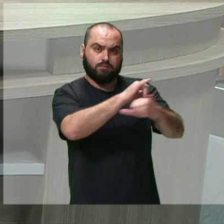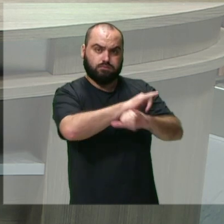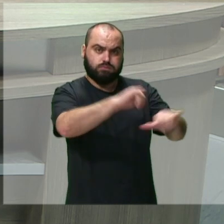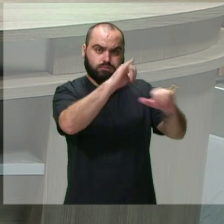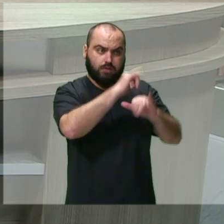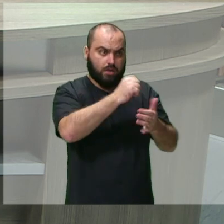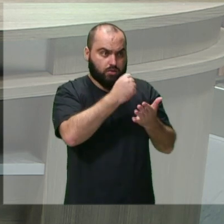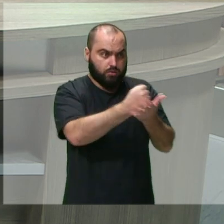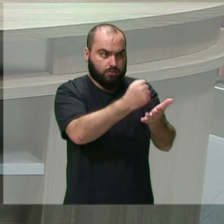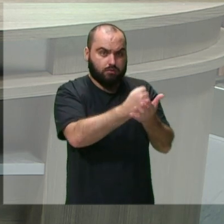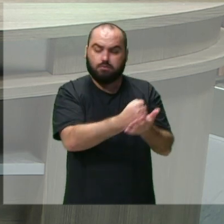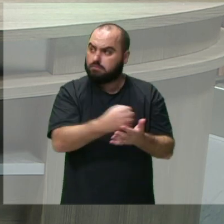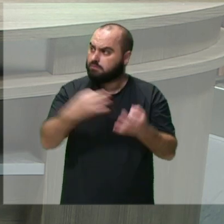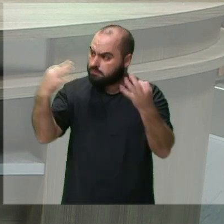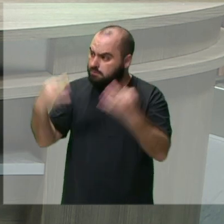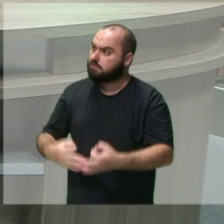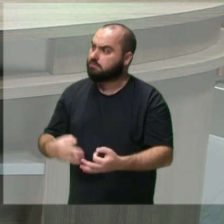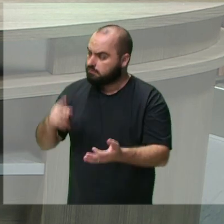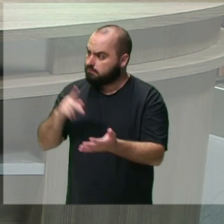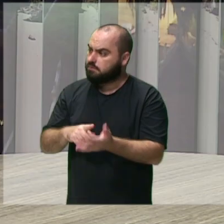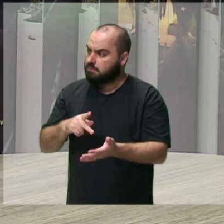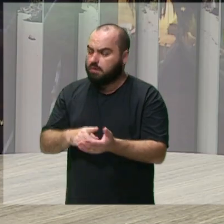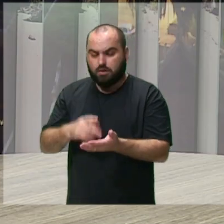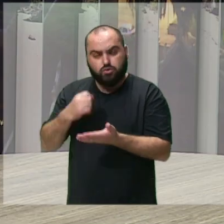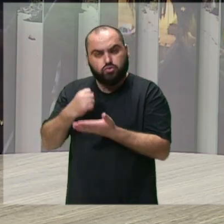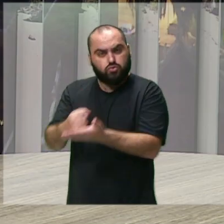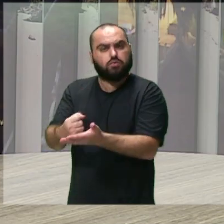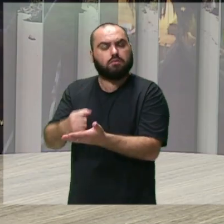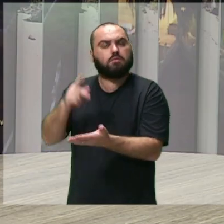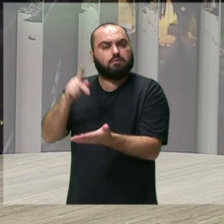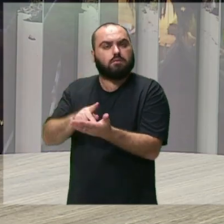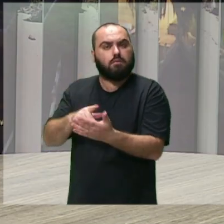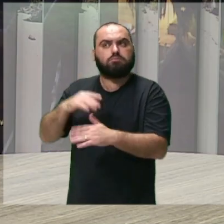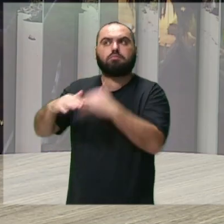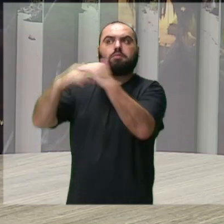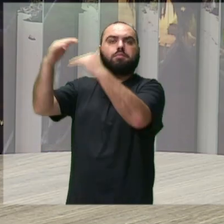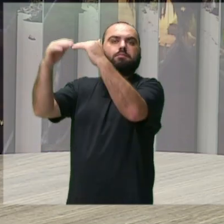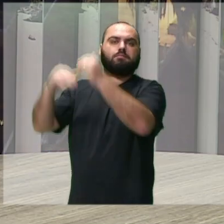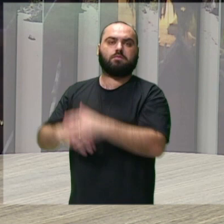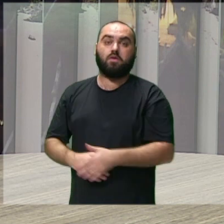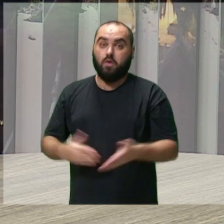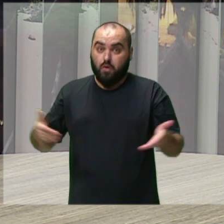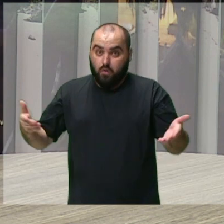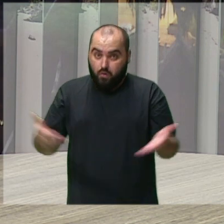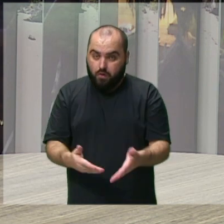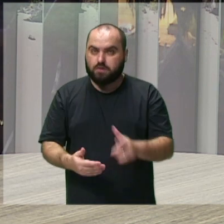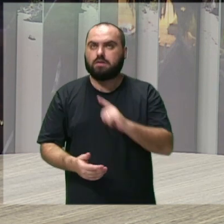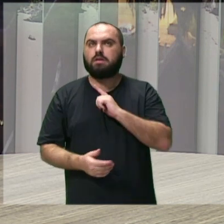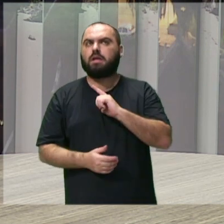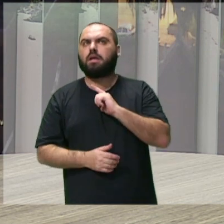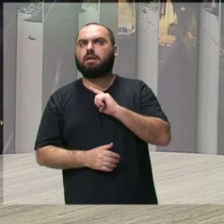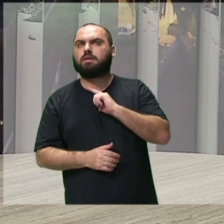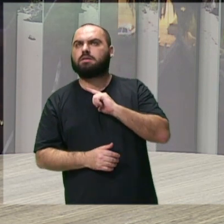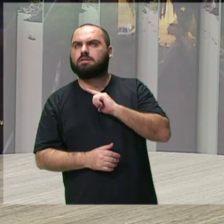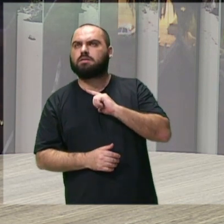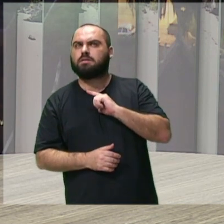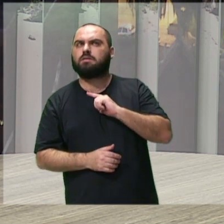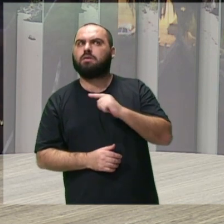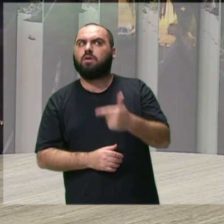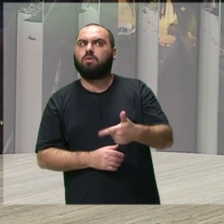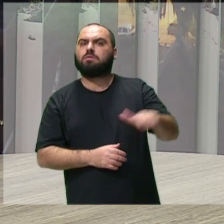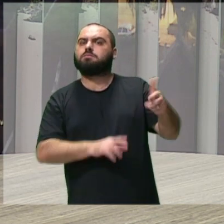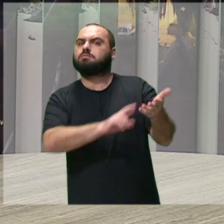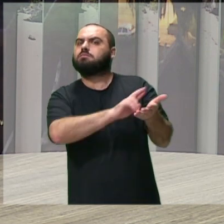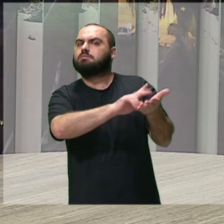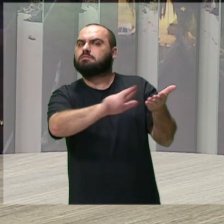a popularizar a arte, né? Com certeza, é uma das formas também, né? Hoje, inclusive, nós temos agora uma outra situação, e eu estou fazendo